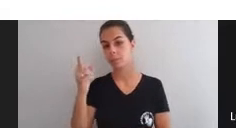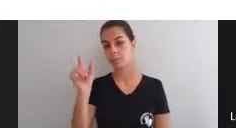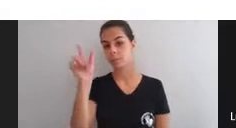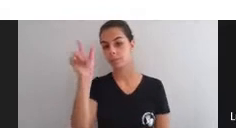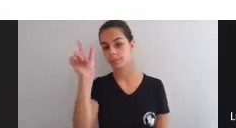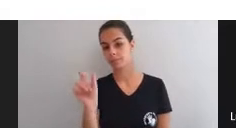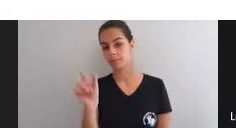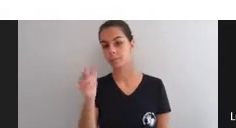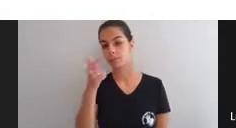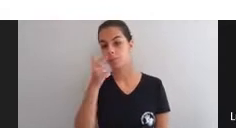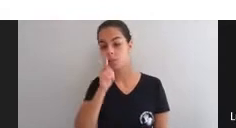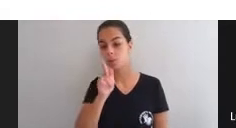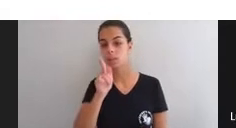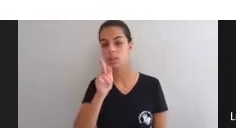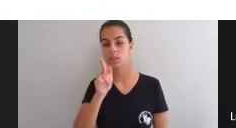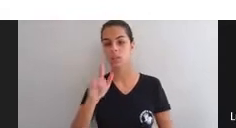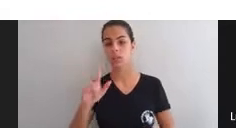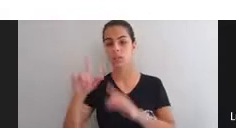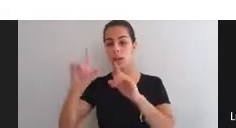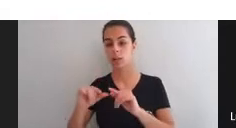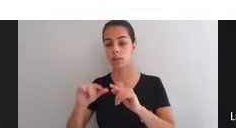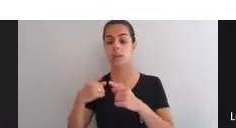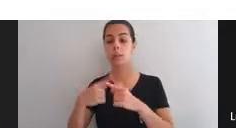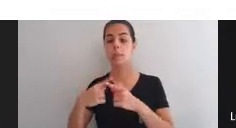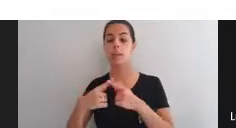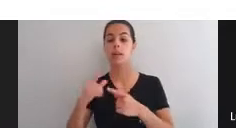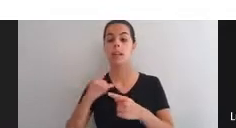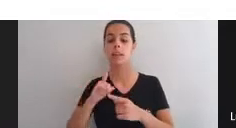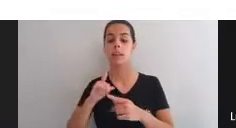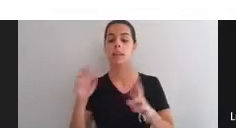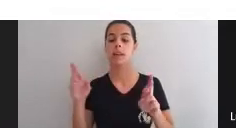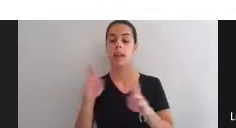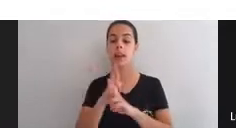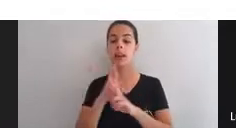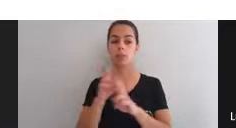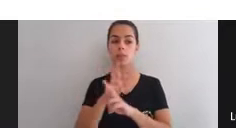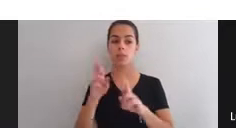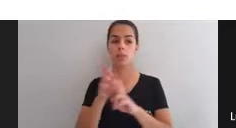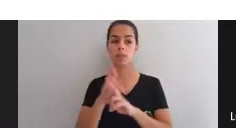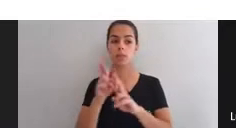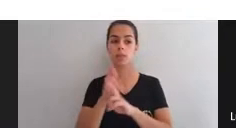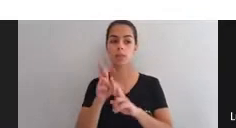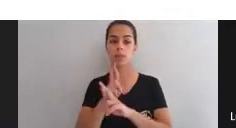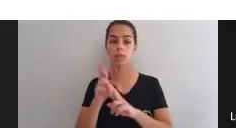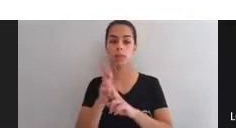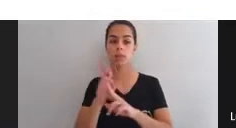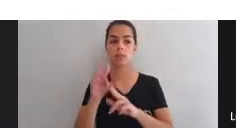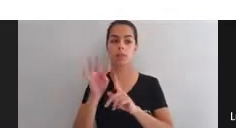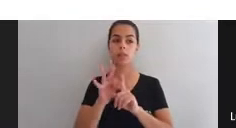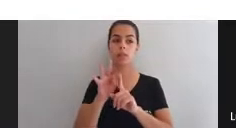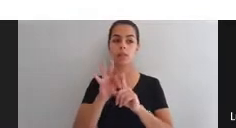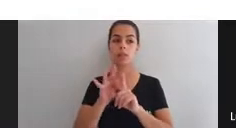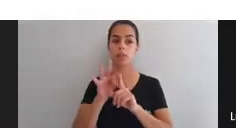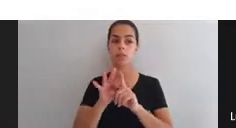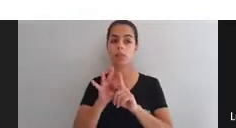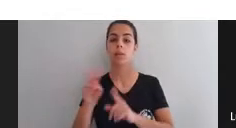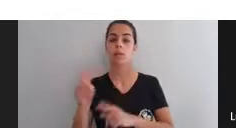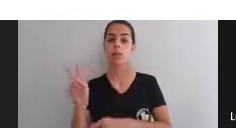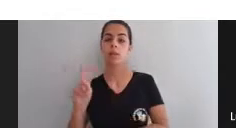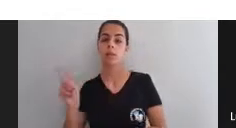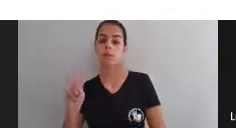reduzir porque a gente tem relação entre as temperaturas e volumes das adiabáticas, né, em